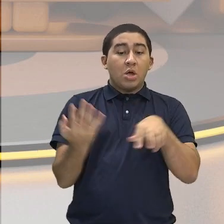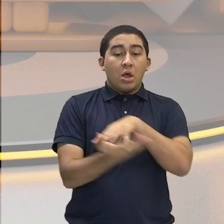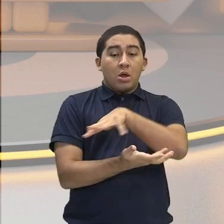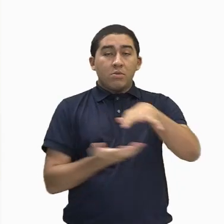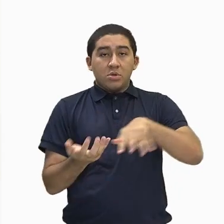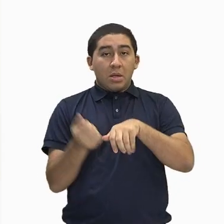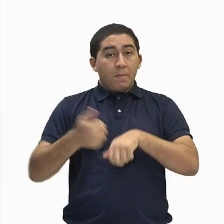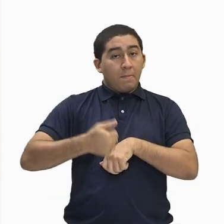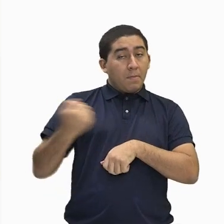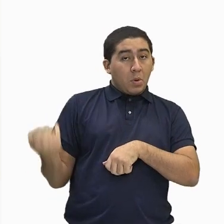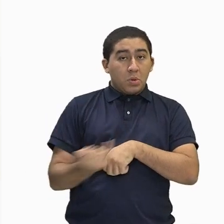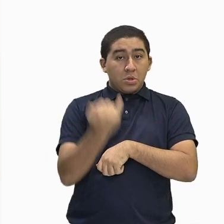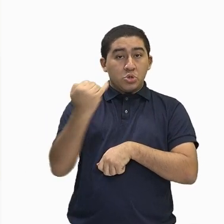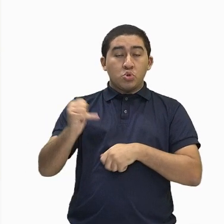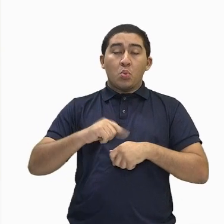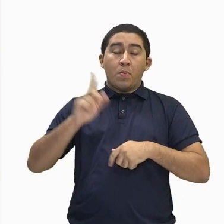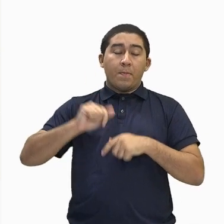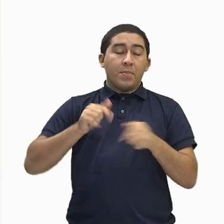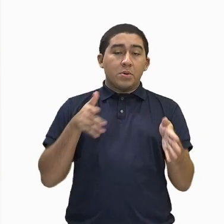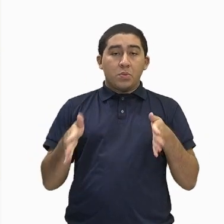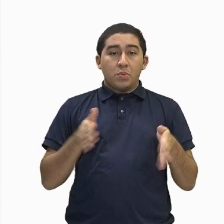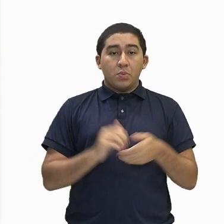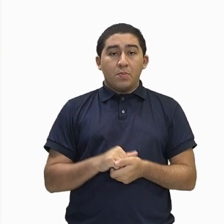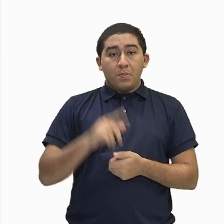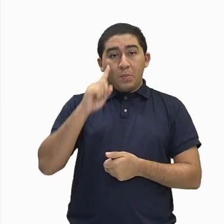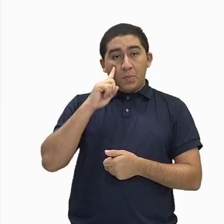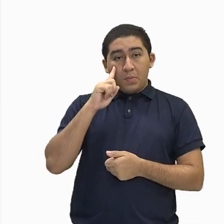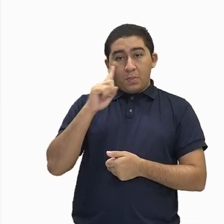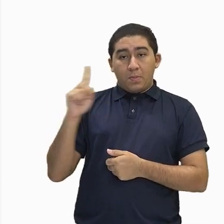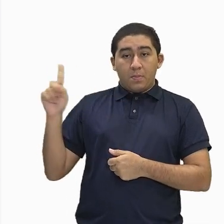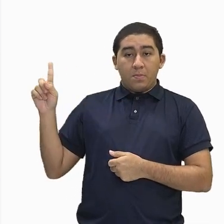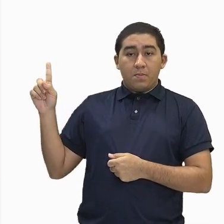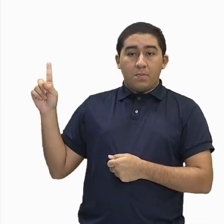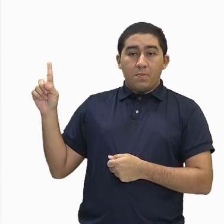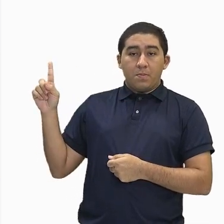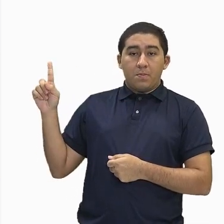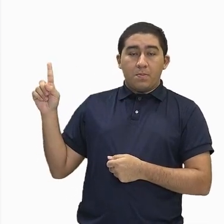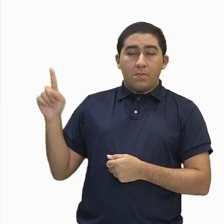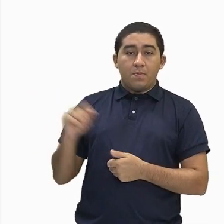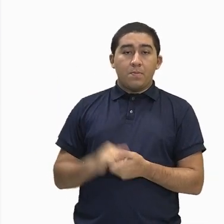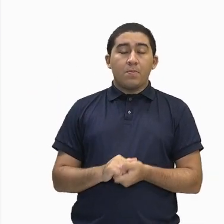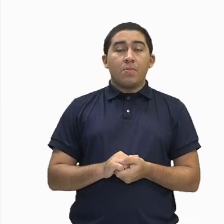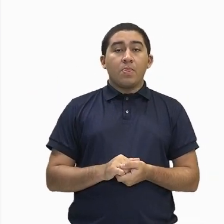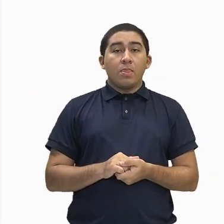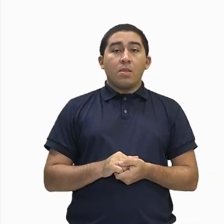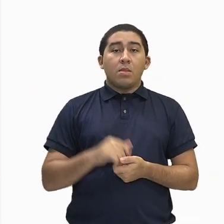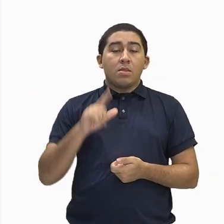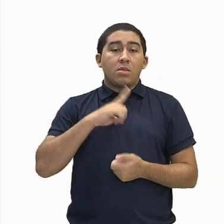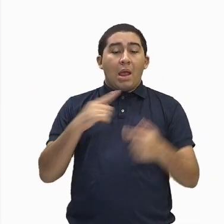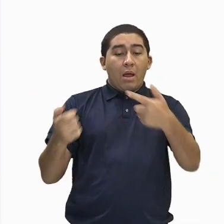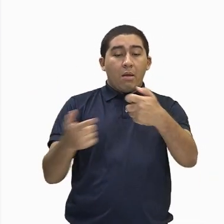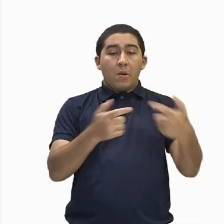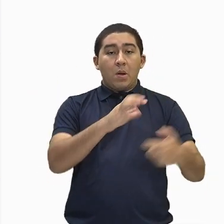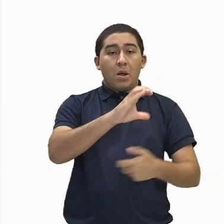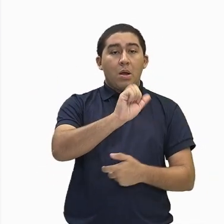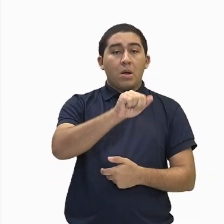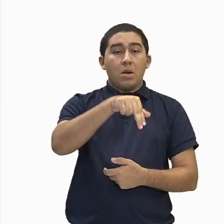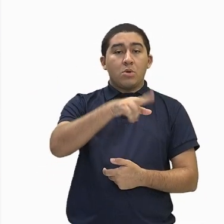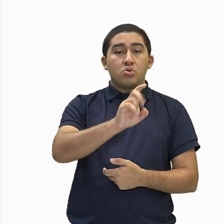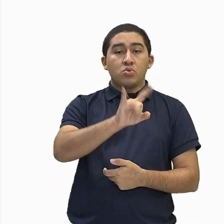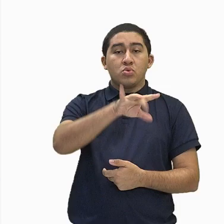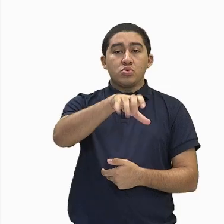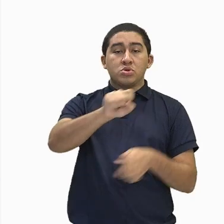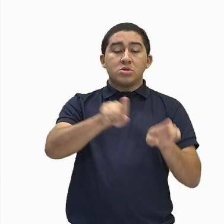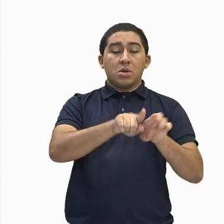deste período. Acompanhem comigo. Temos aqui a Guerra de Canudos e a de